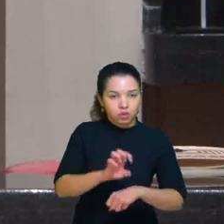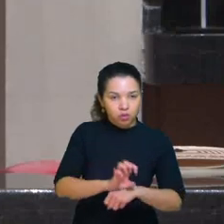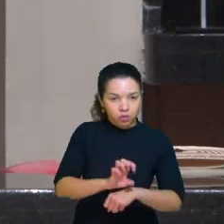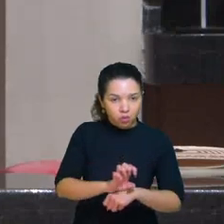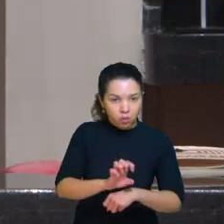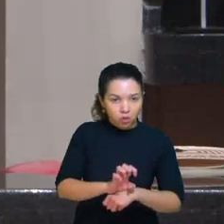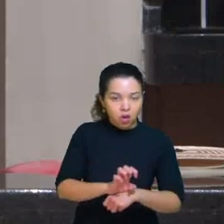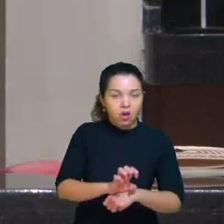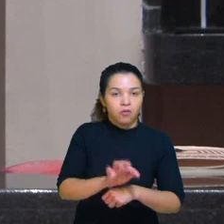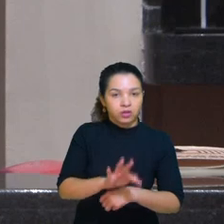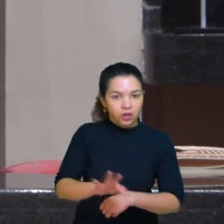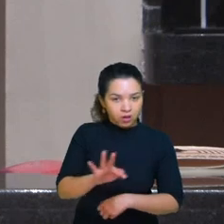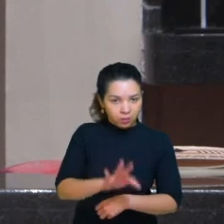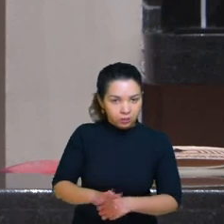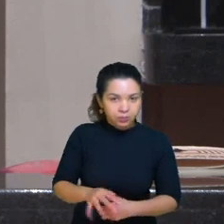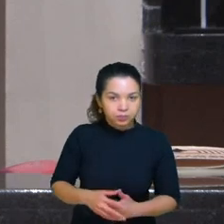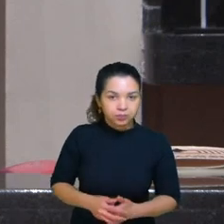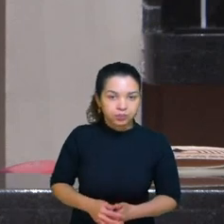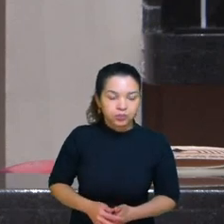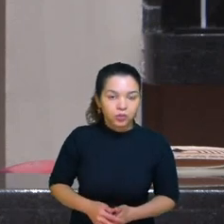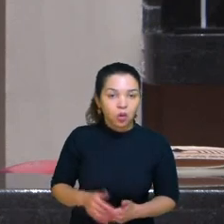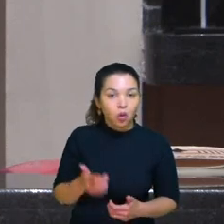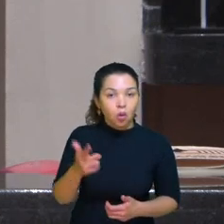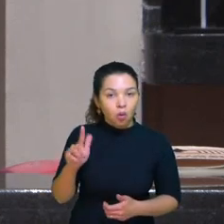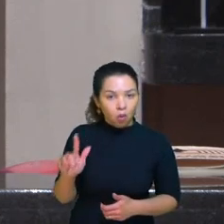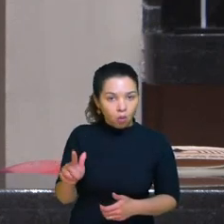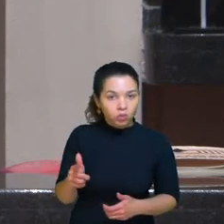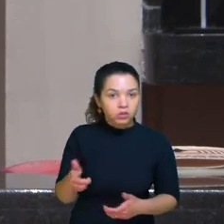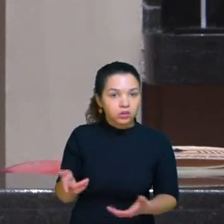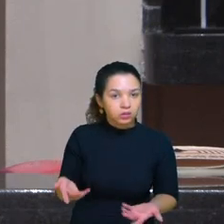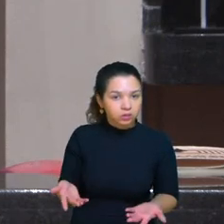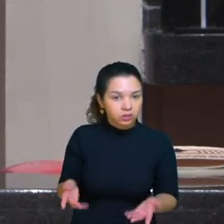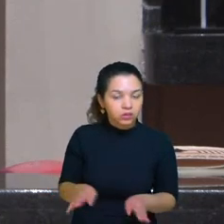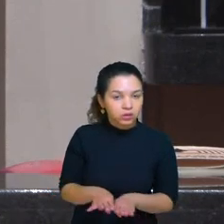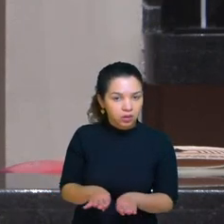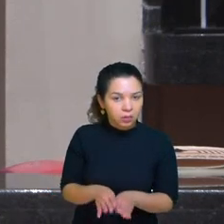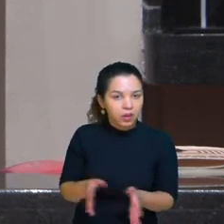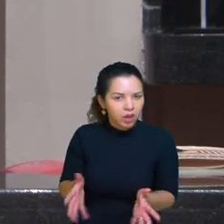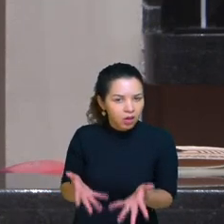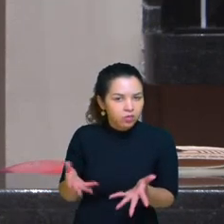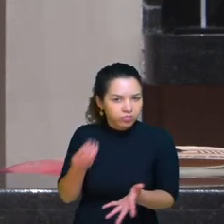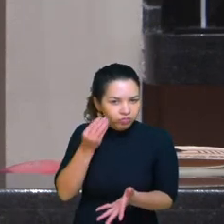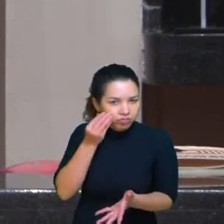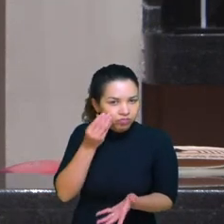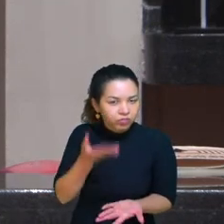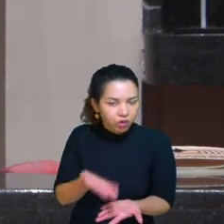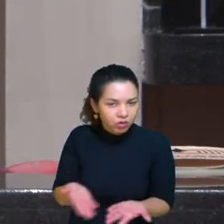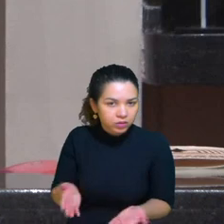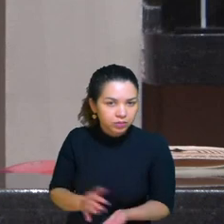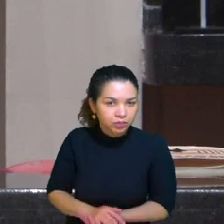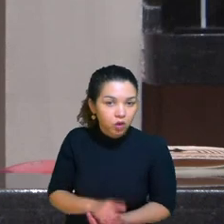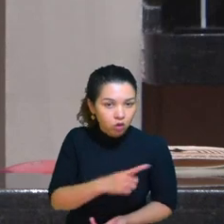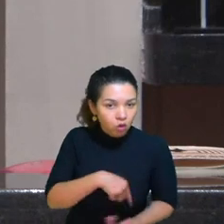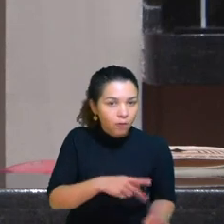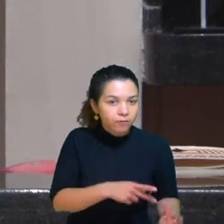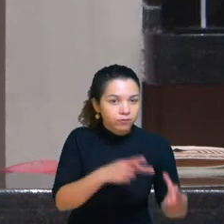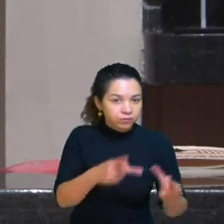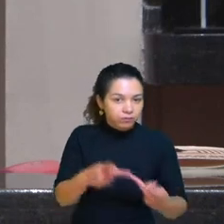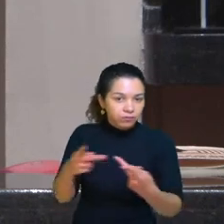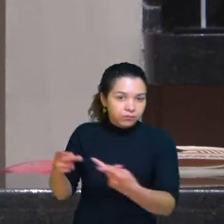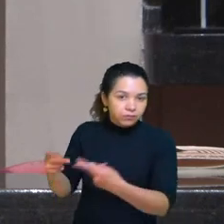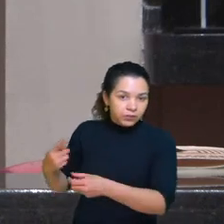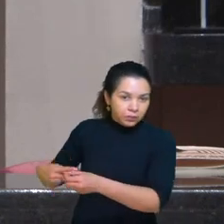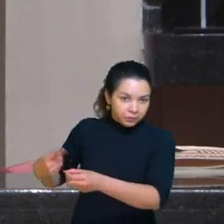coisa que também eh eh eu quero colocar como provocação a gente visita os municípios E você tem em Santa Catarina